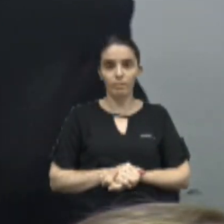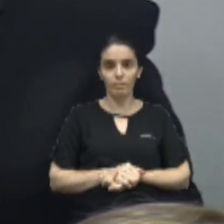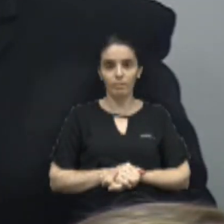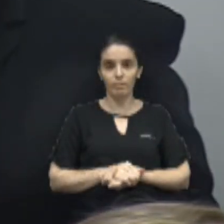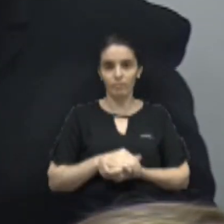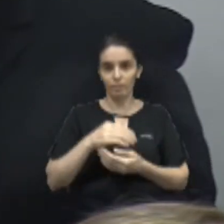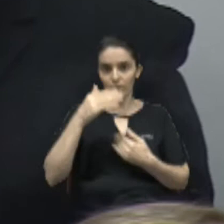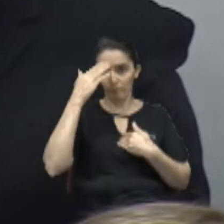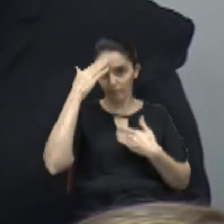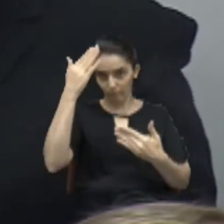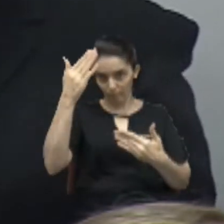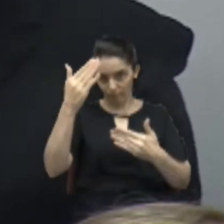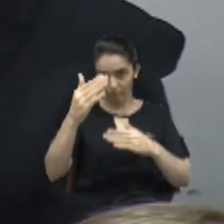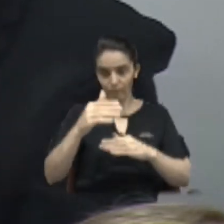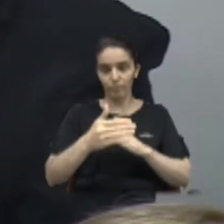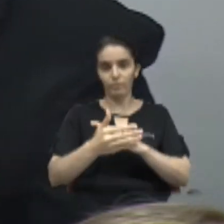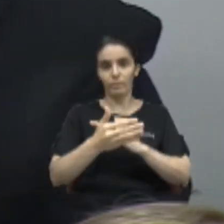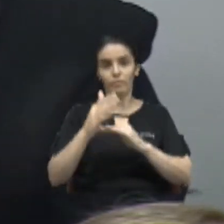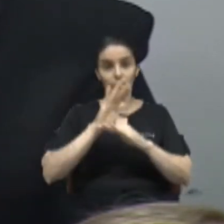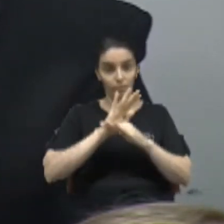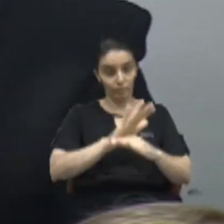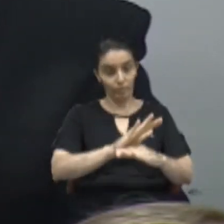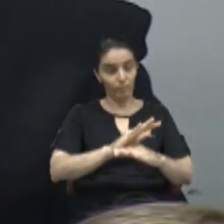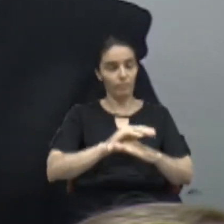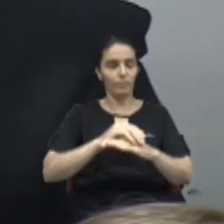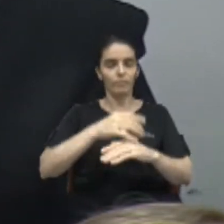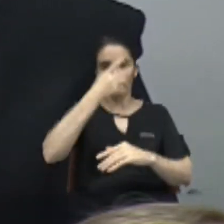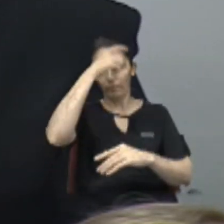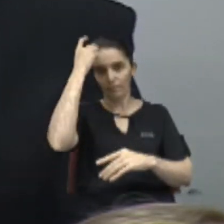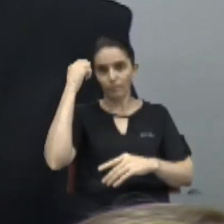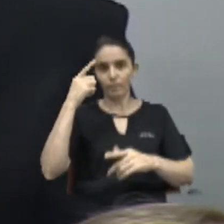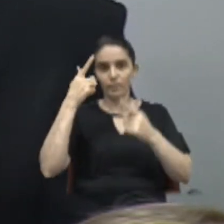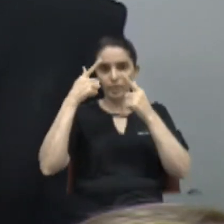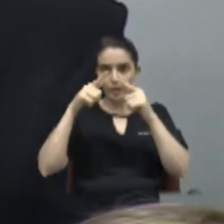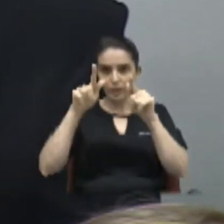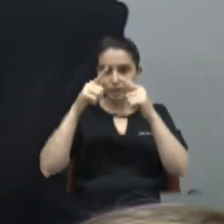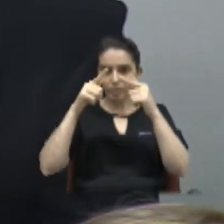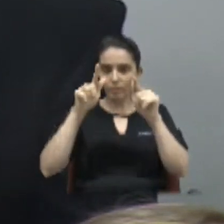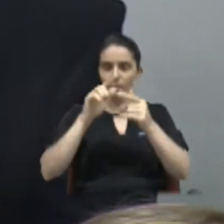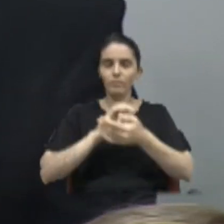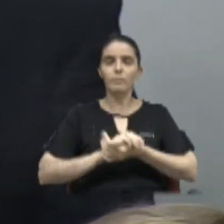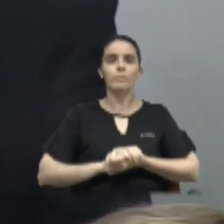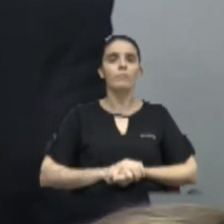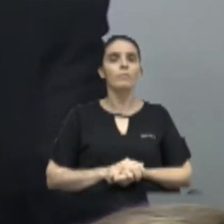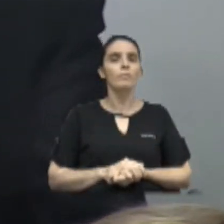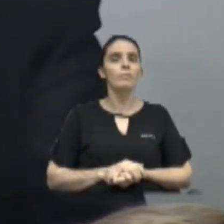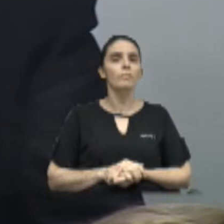pela colaboração e fica aqui o protesto nosso em cima da questão da saúde.